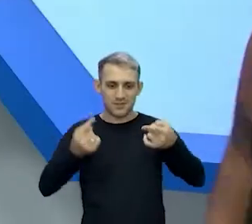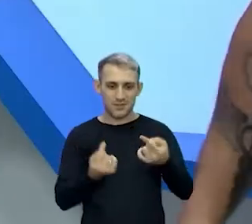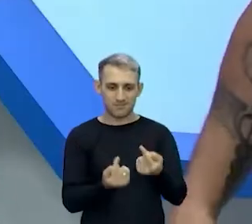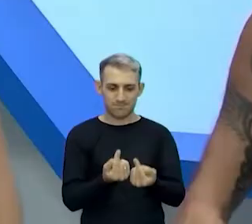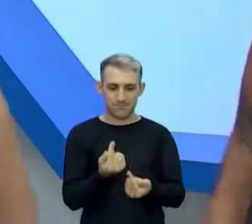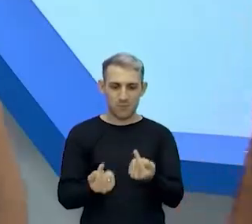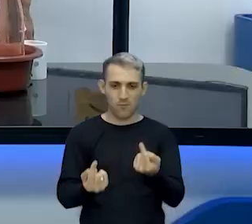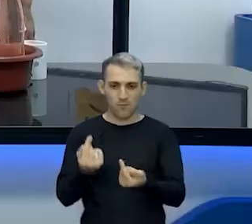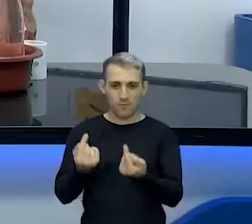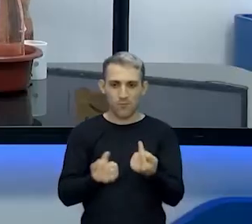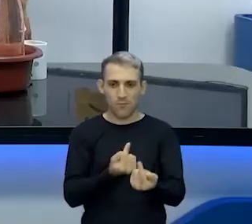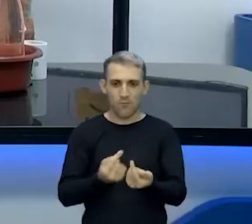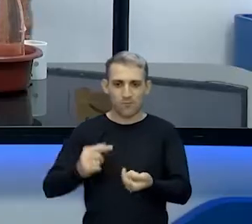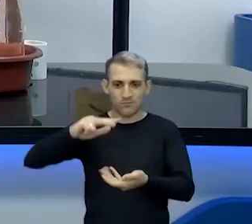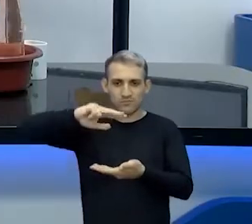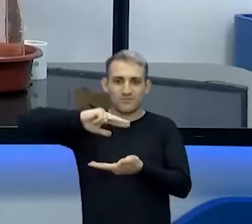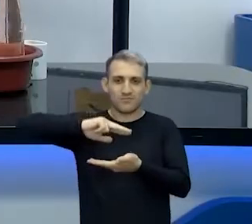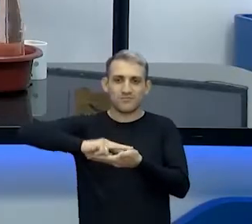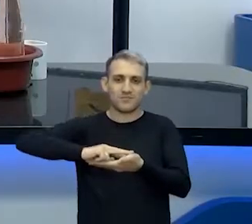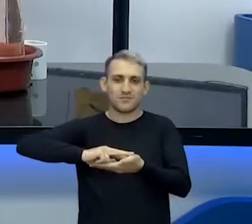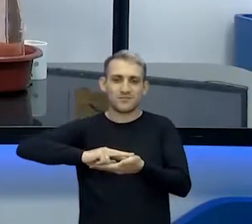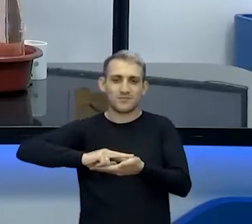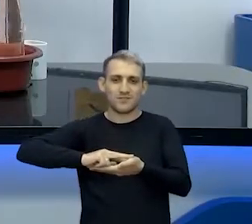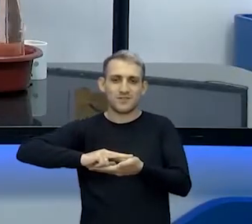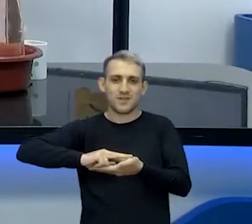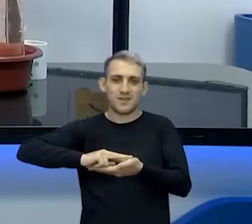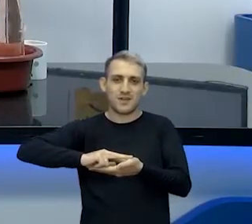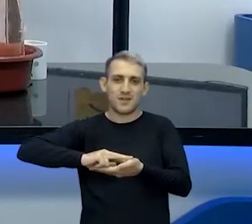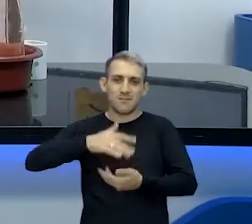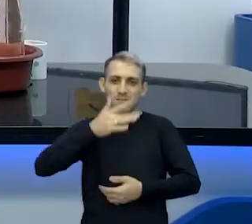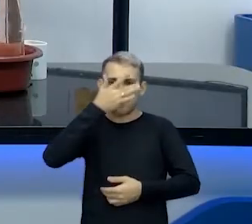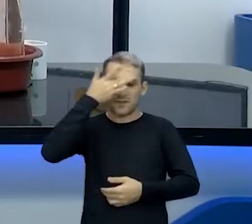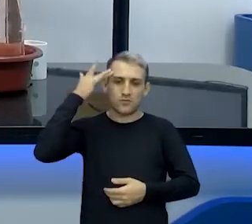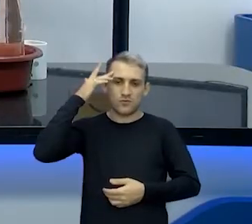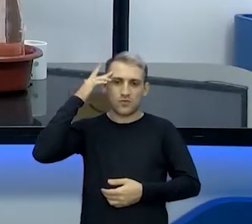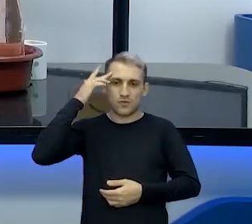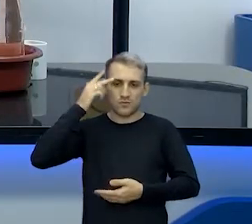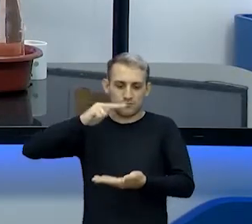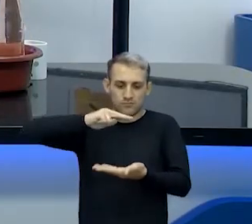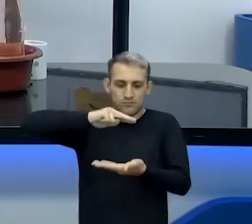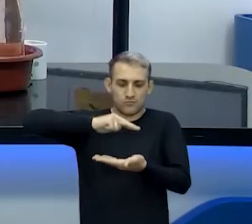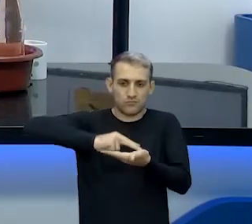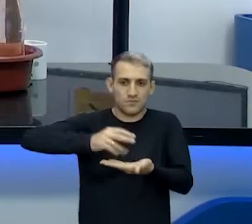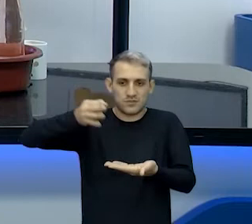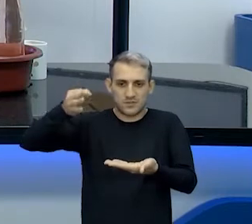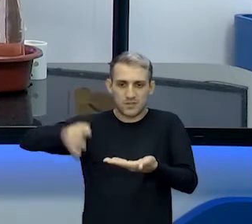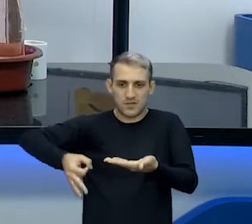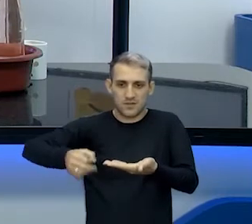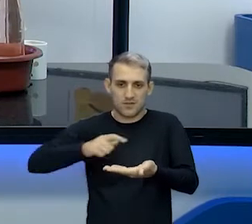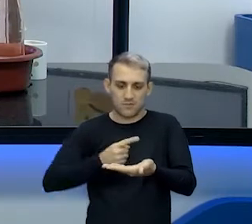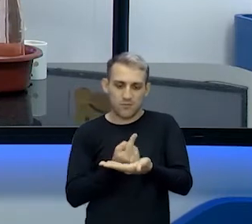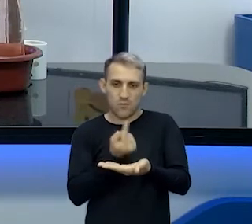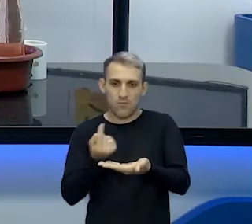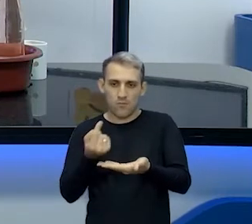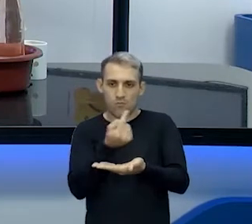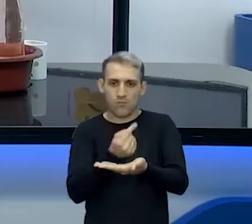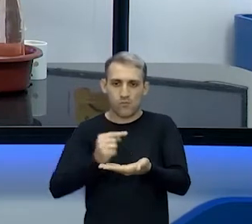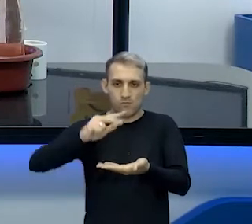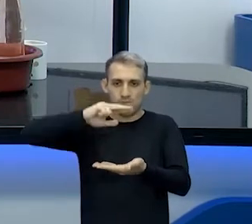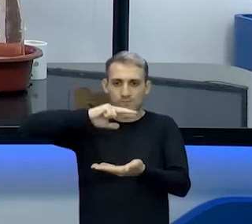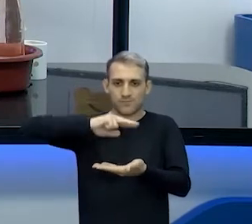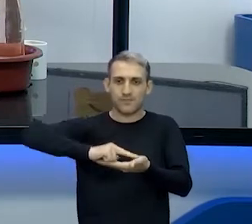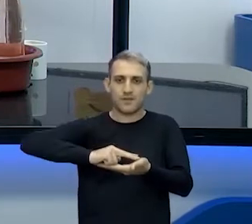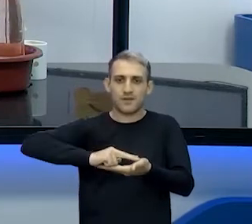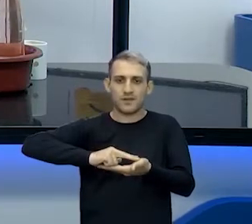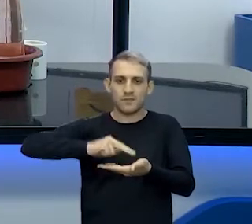O pessoal, não, vai se furar. E o cara deitava lógico, o cara deitava certinho na cama de prego assim, e o cara pisava em cima e ia pra